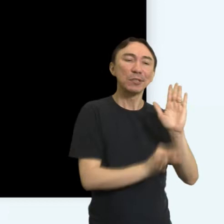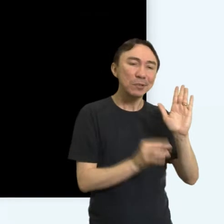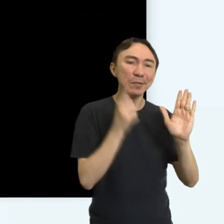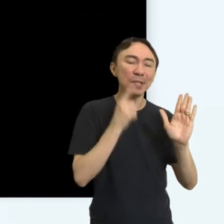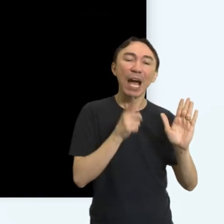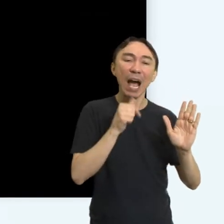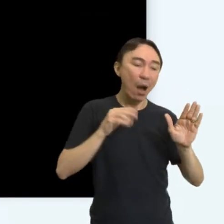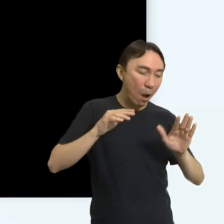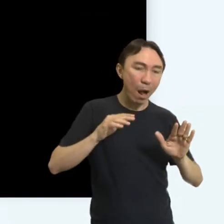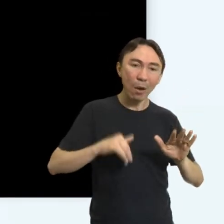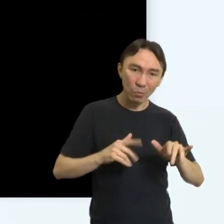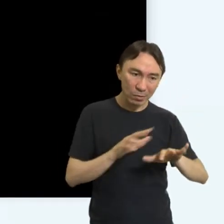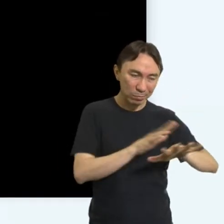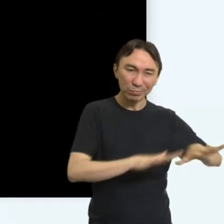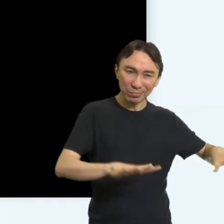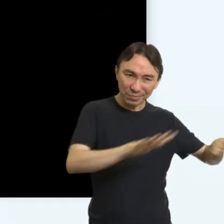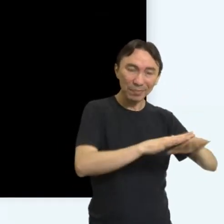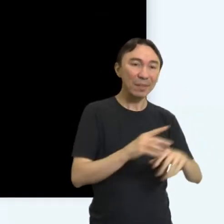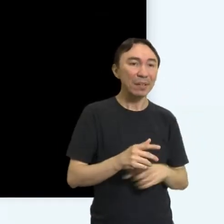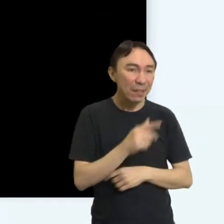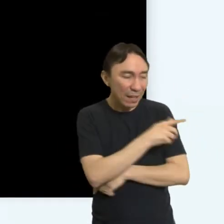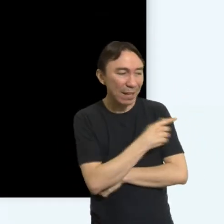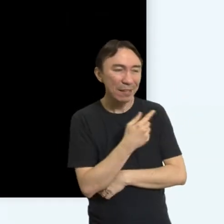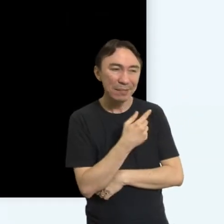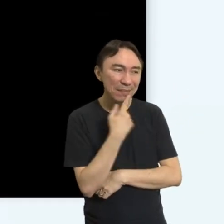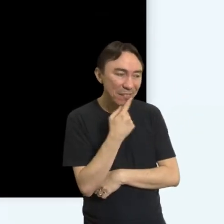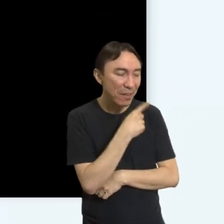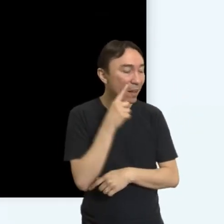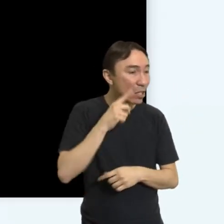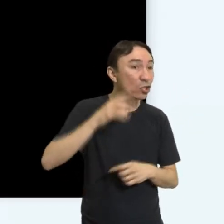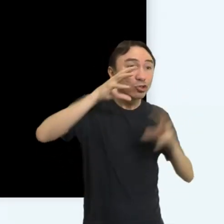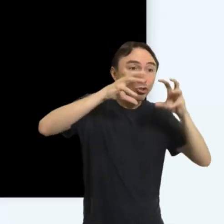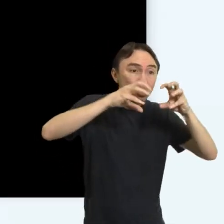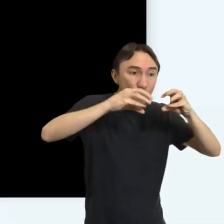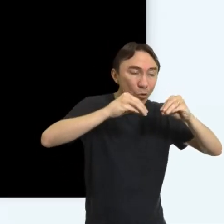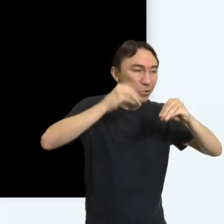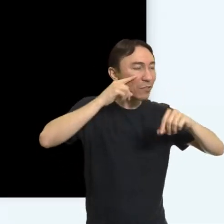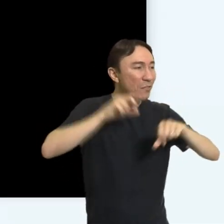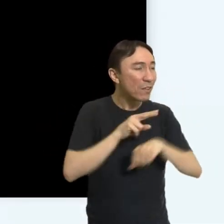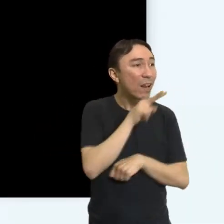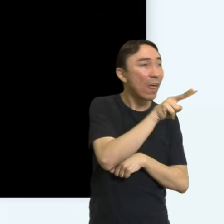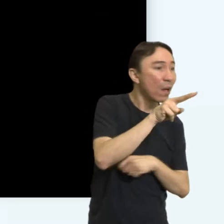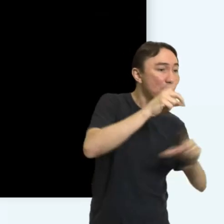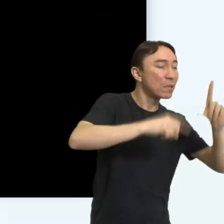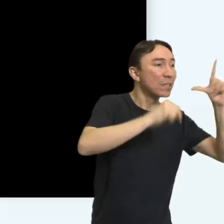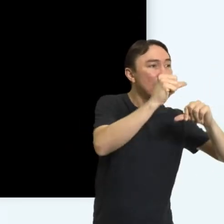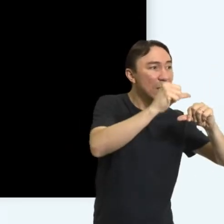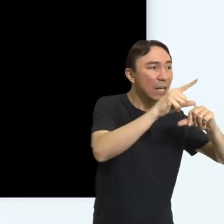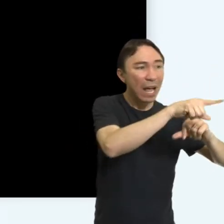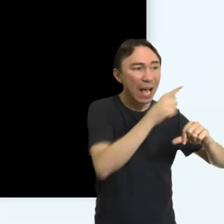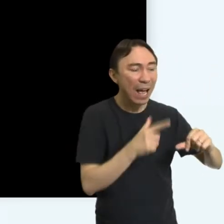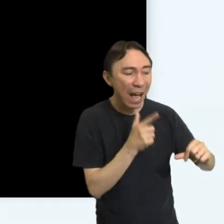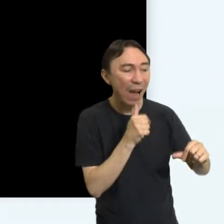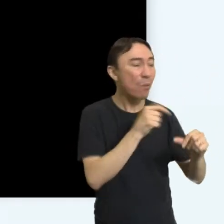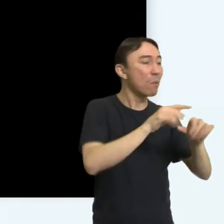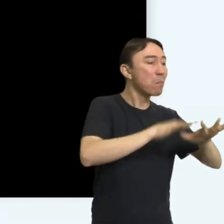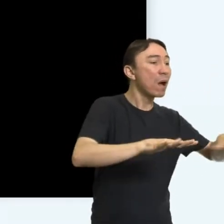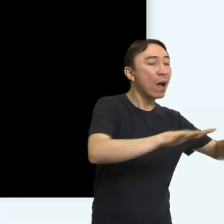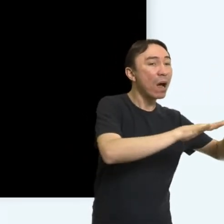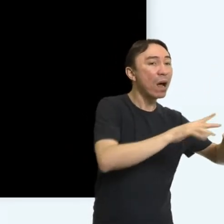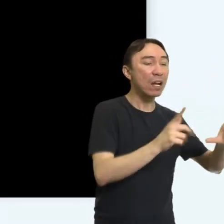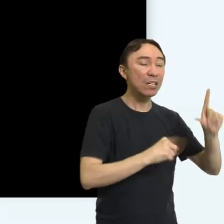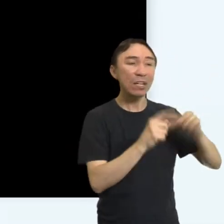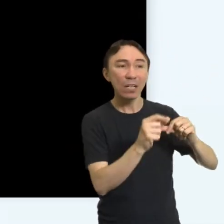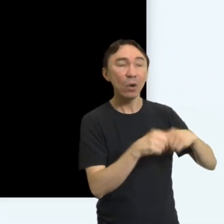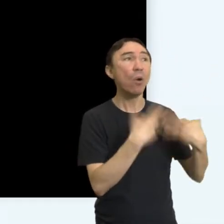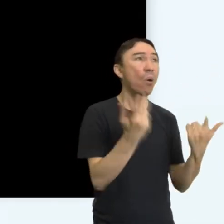à noite e visse uma estrela. Estrela do mar ou estrela do céu? Pior, hein? E se ela visse na praia a tal da